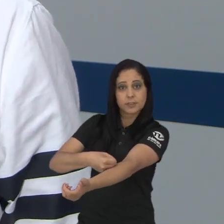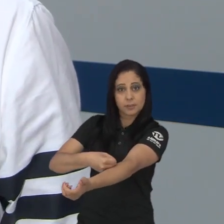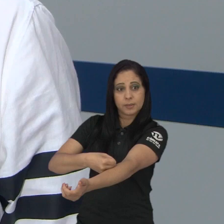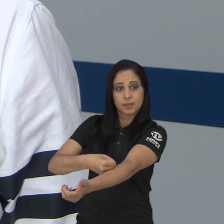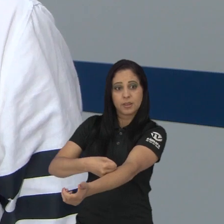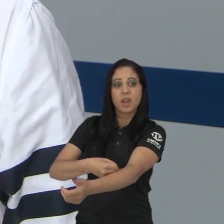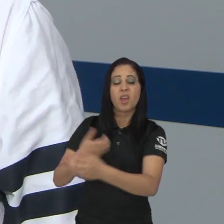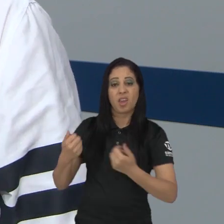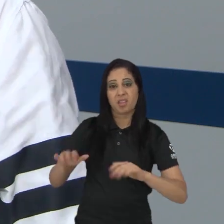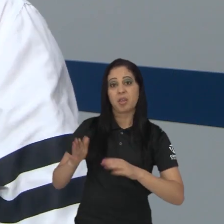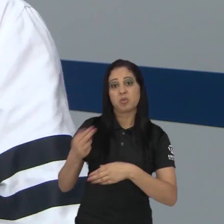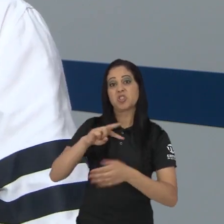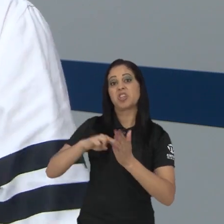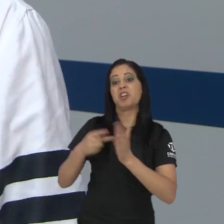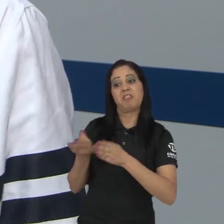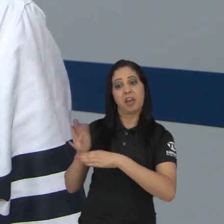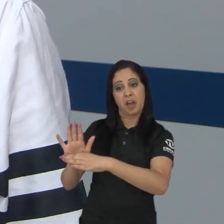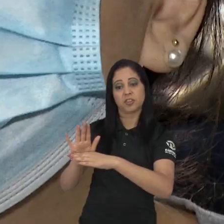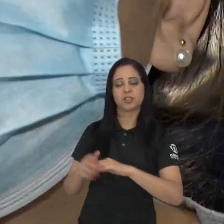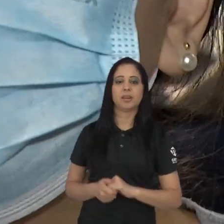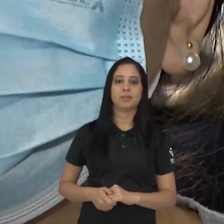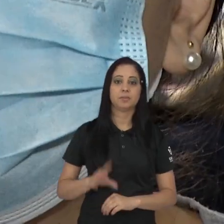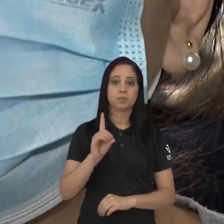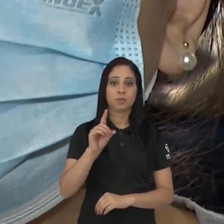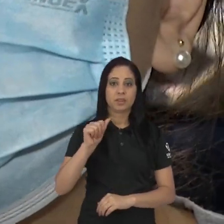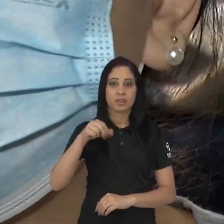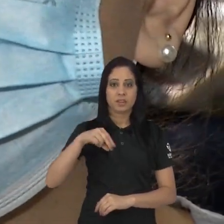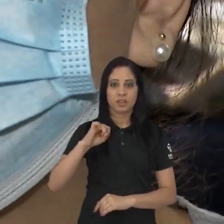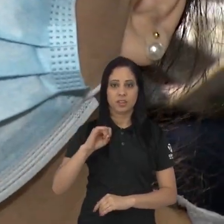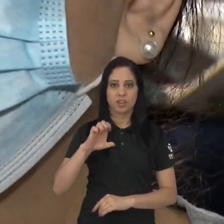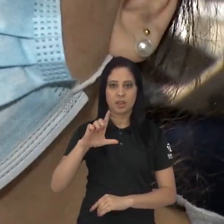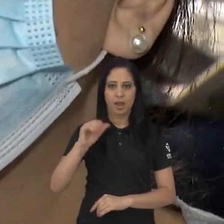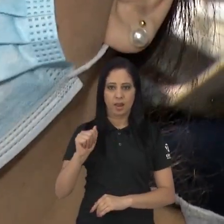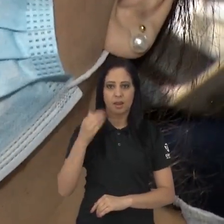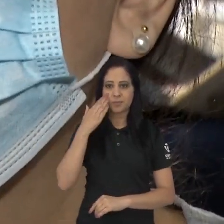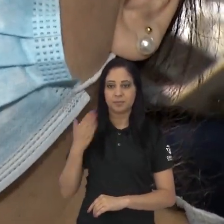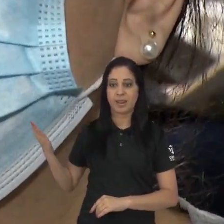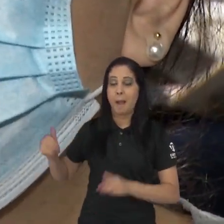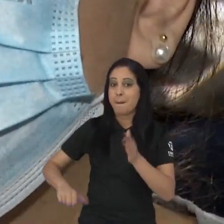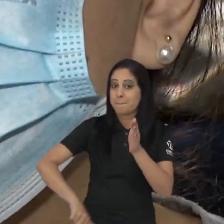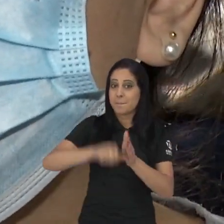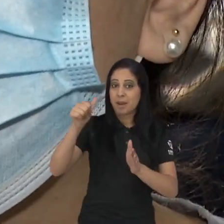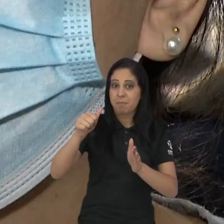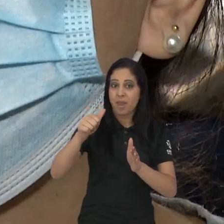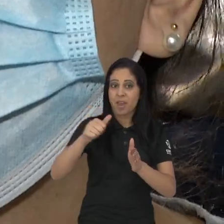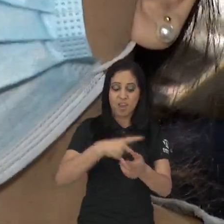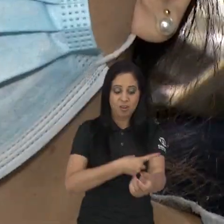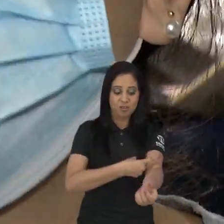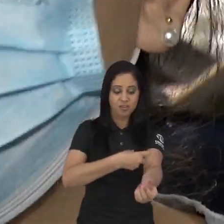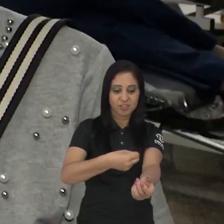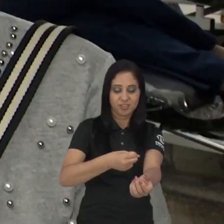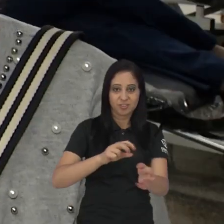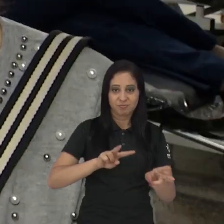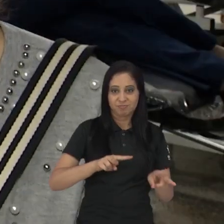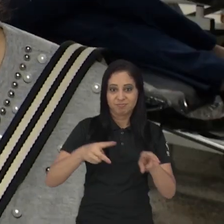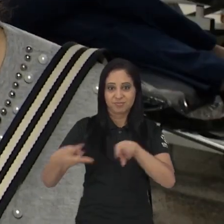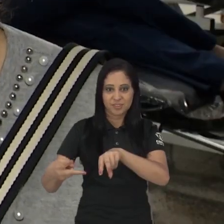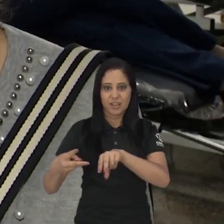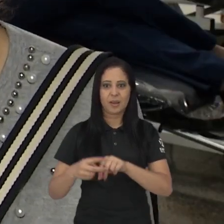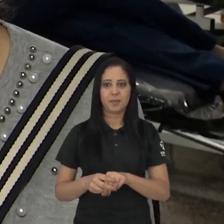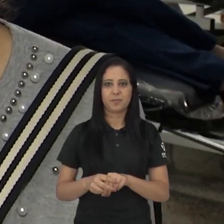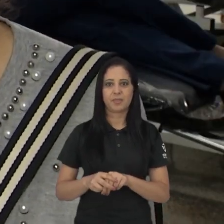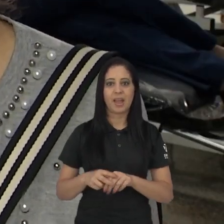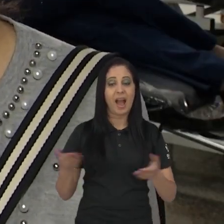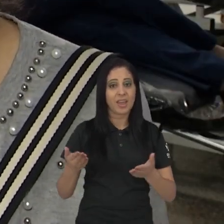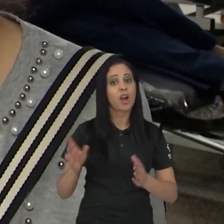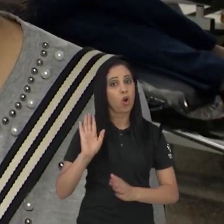sangue. Eu acho que isso ajudaria muito. No caso da Daniela, a primeira doação serviu de estímulo para que ela